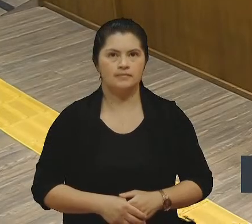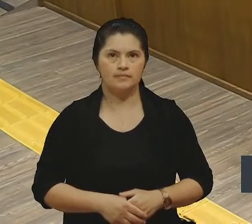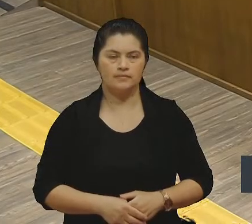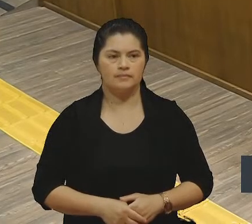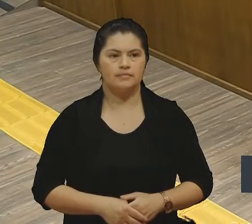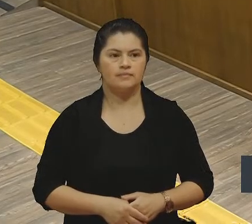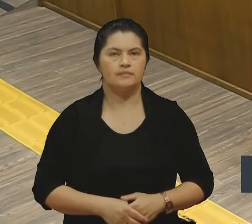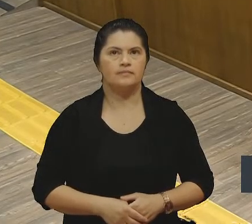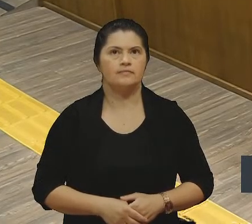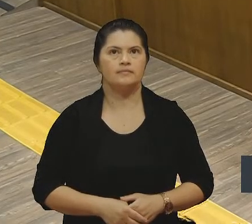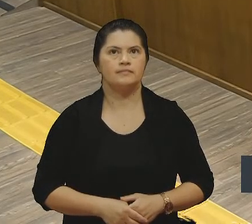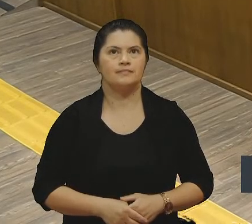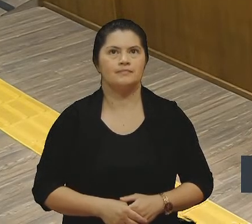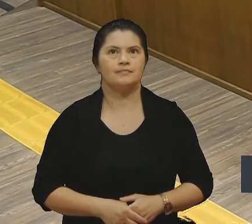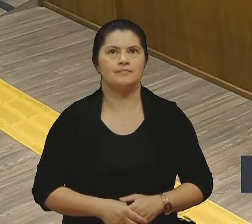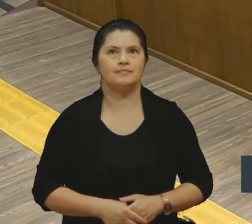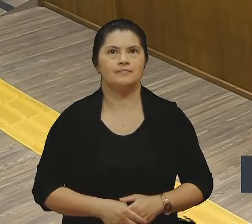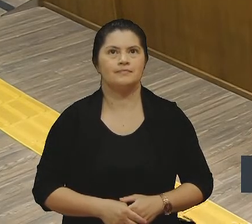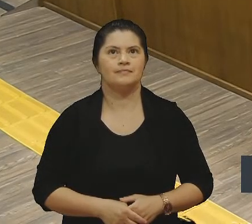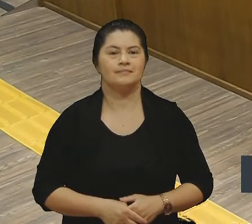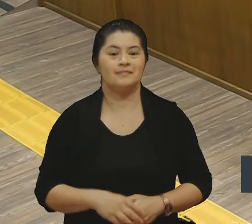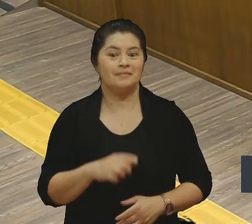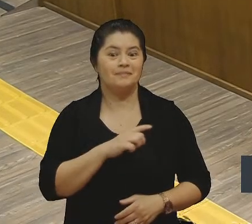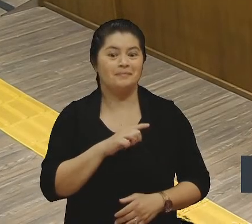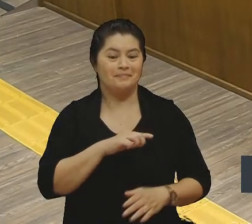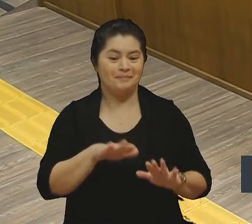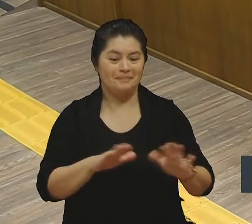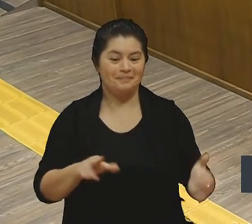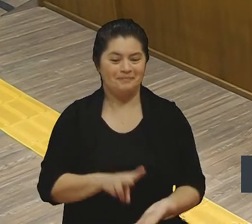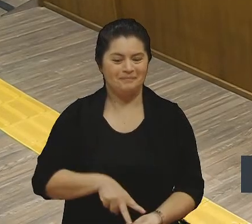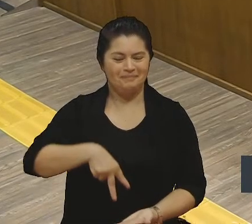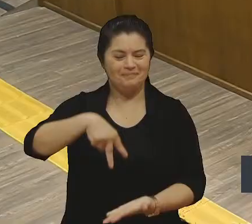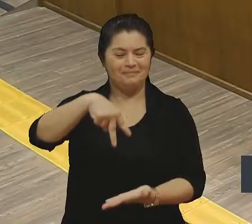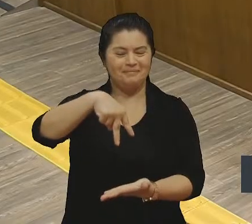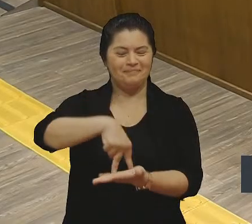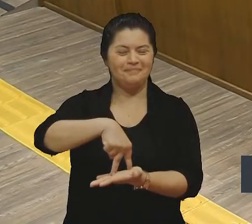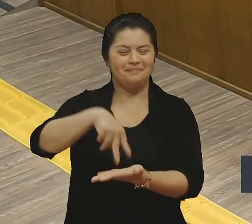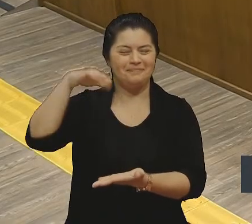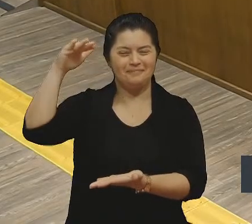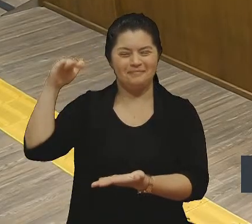Vocês não sabem, mas tem um banquinho aqui para os baixinhos como eu.